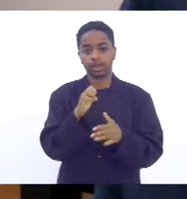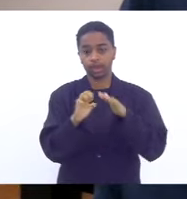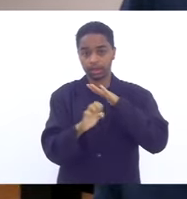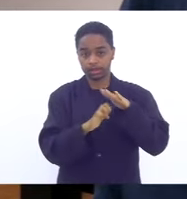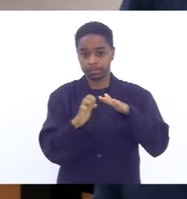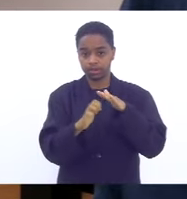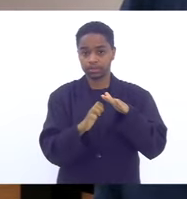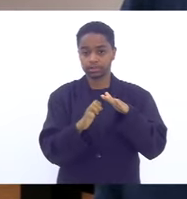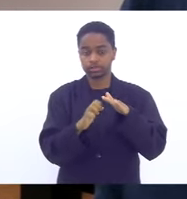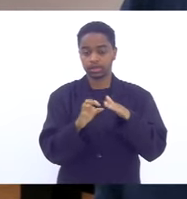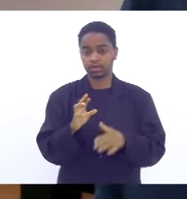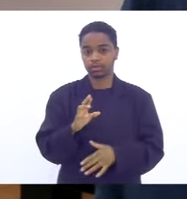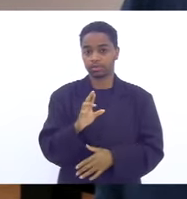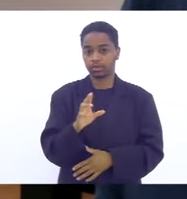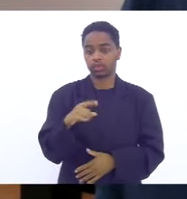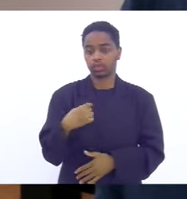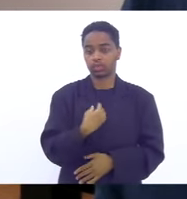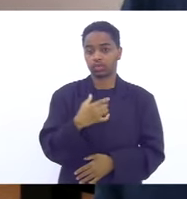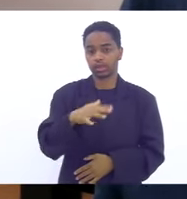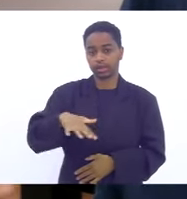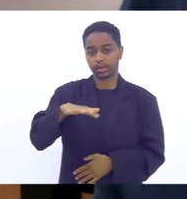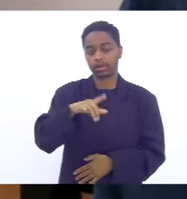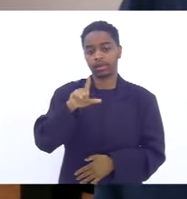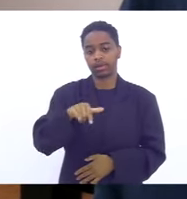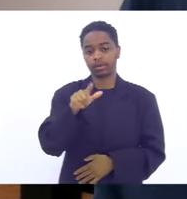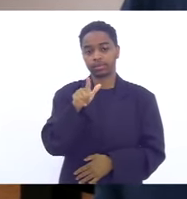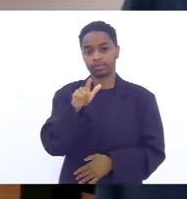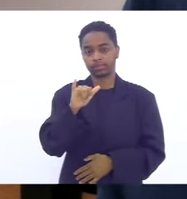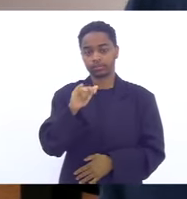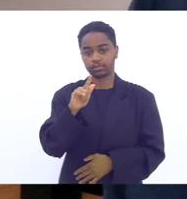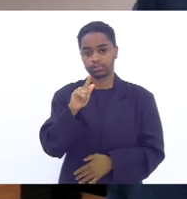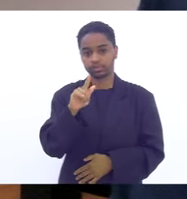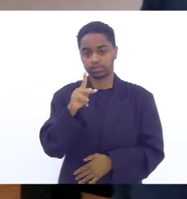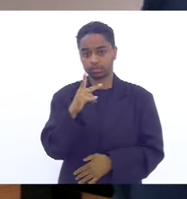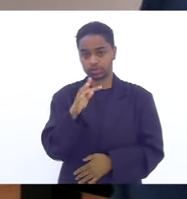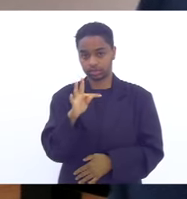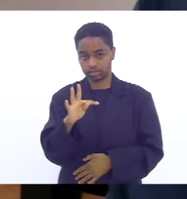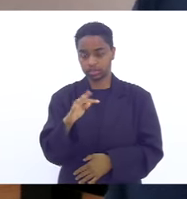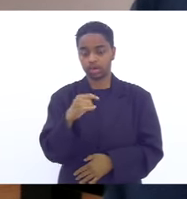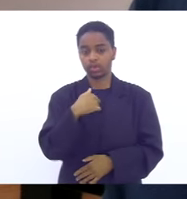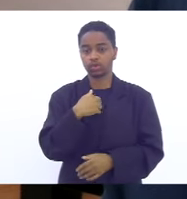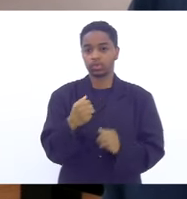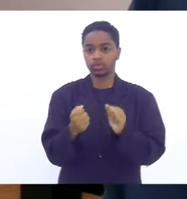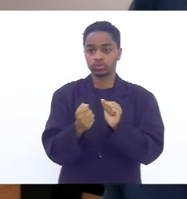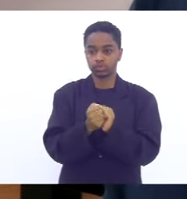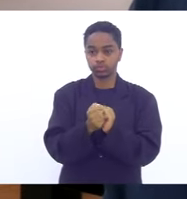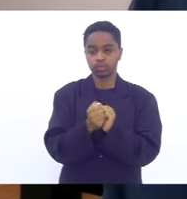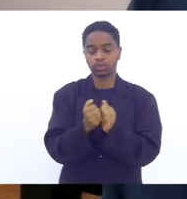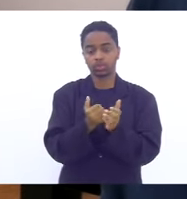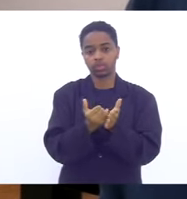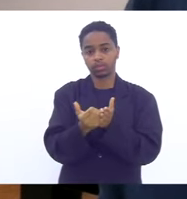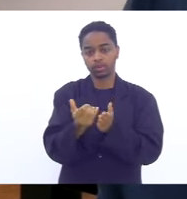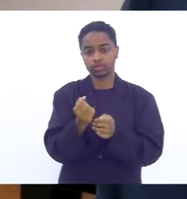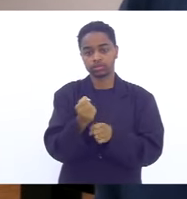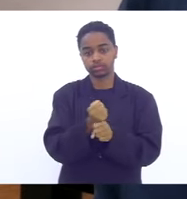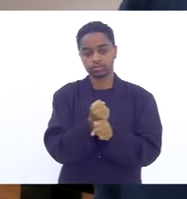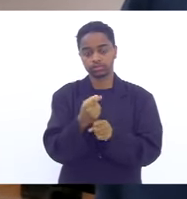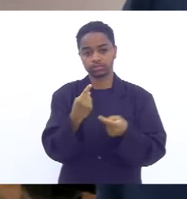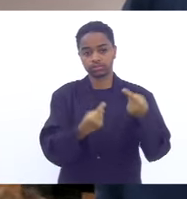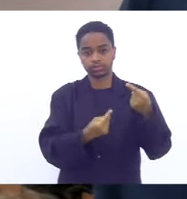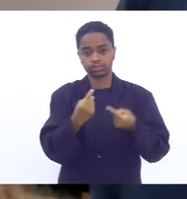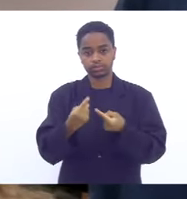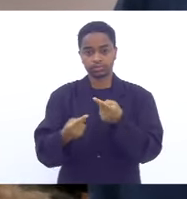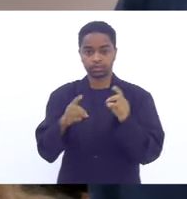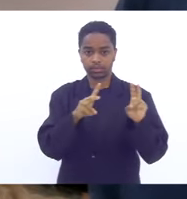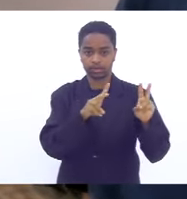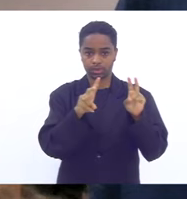a Light. E nós tivemos aqui também, eu, vereador William, no início do ano, né, na primeira audiência, debatendo sobre os